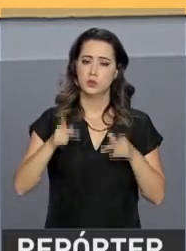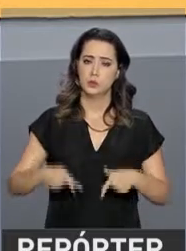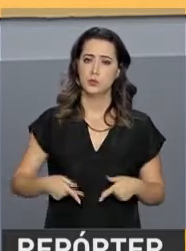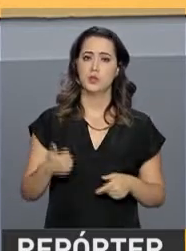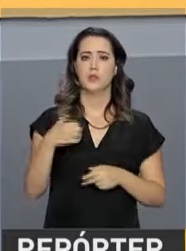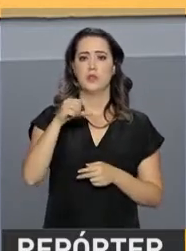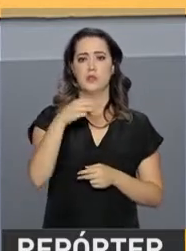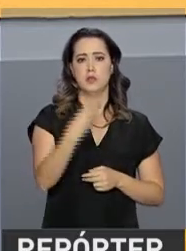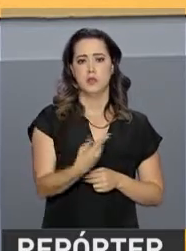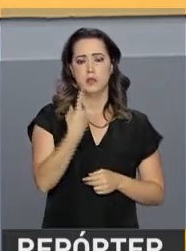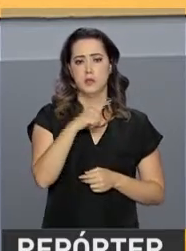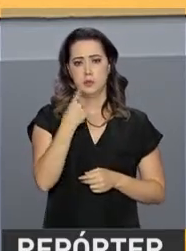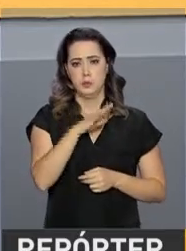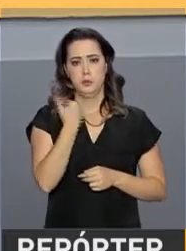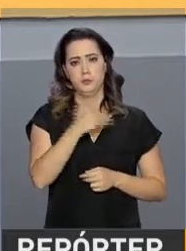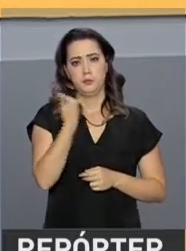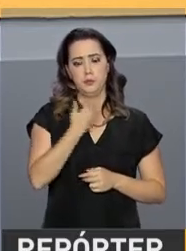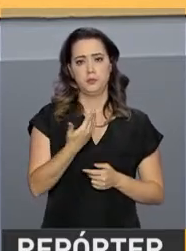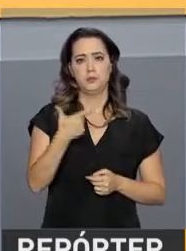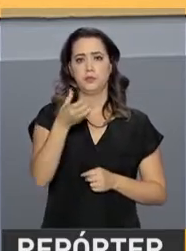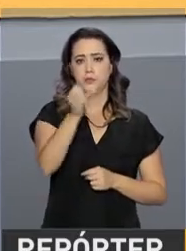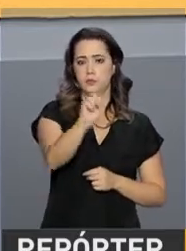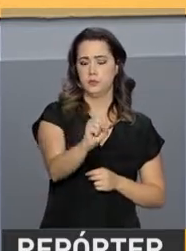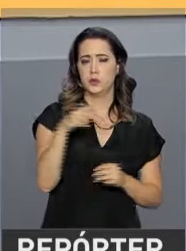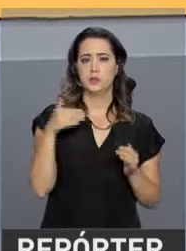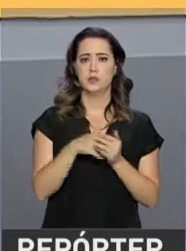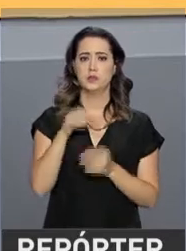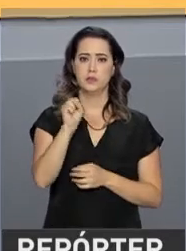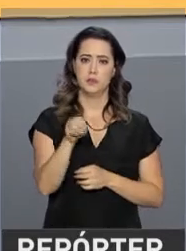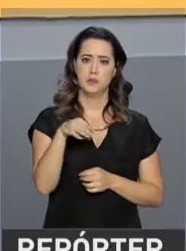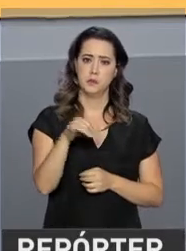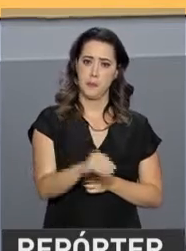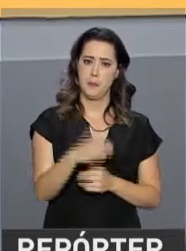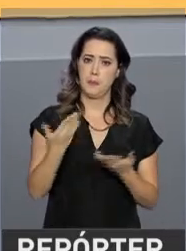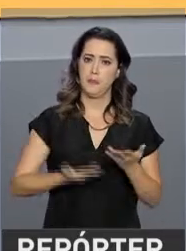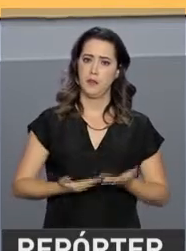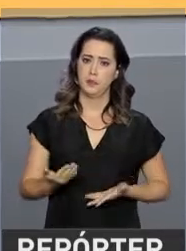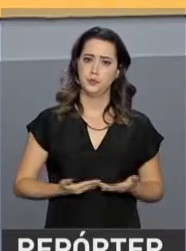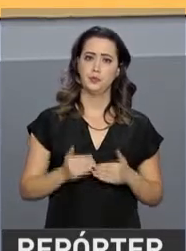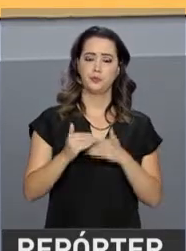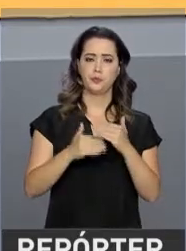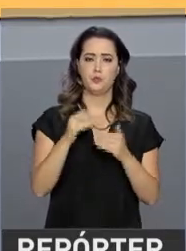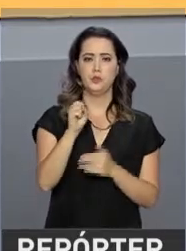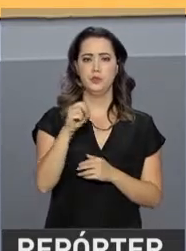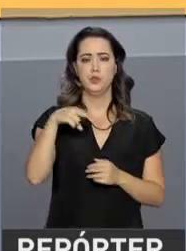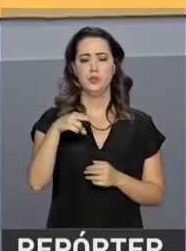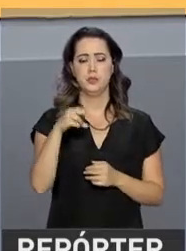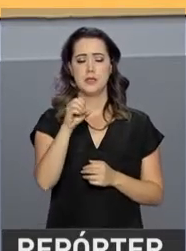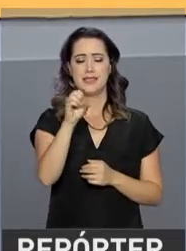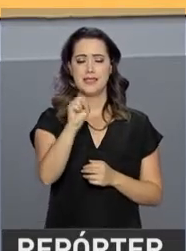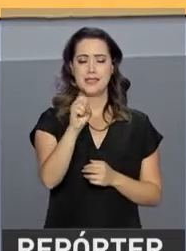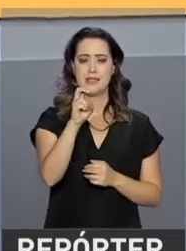193 denúncias de homicídios em 2018 até o dia 8 de maio o serviço registrou 58 casos de